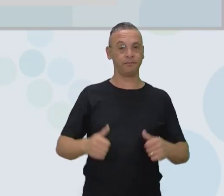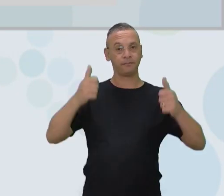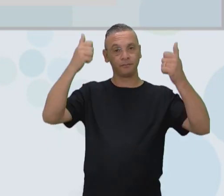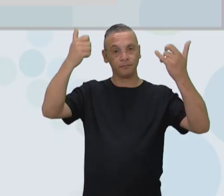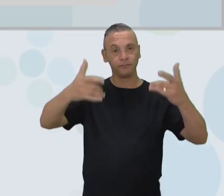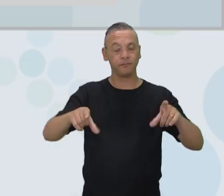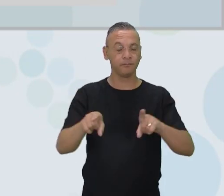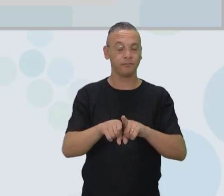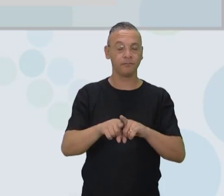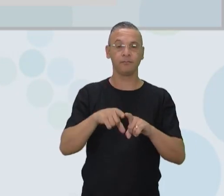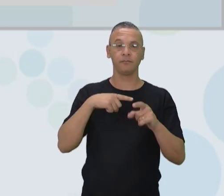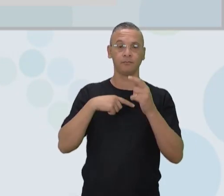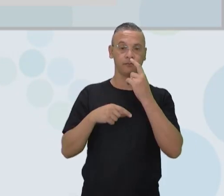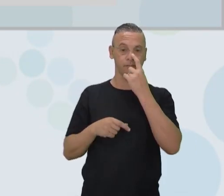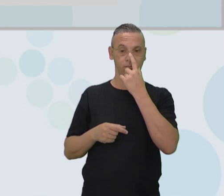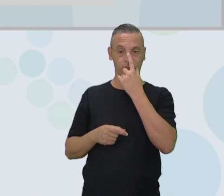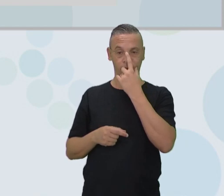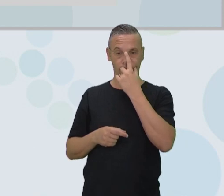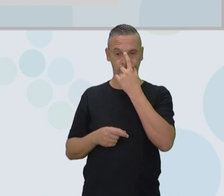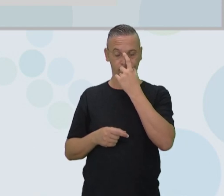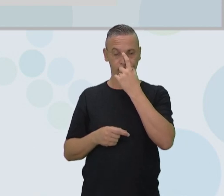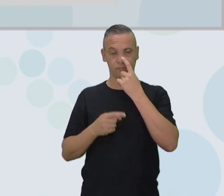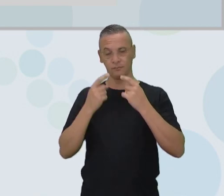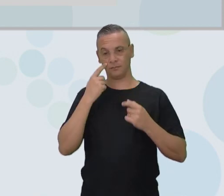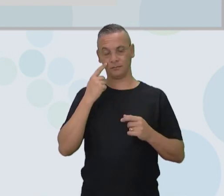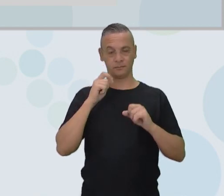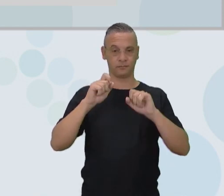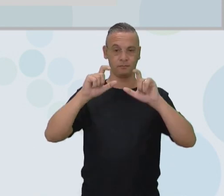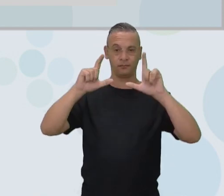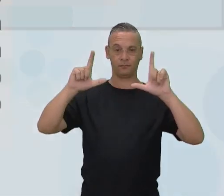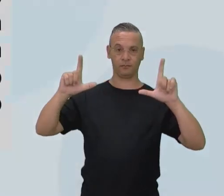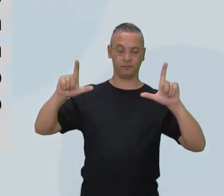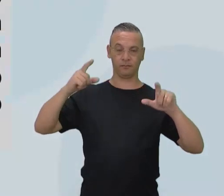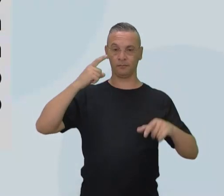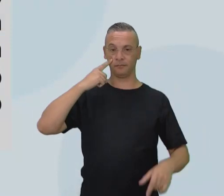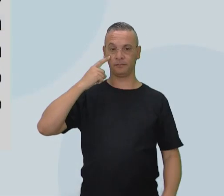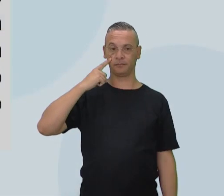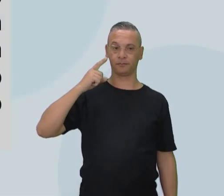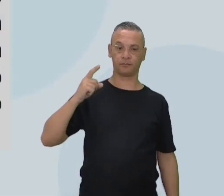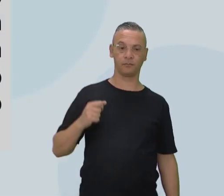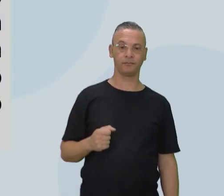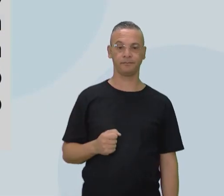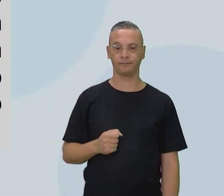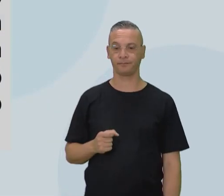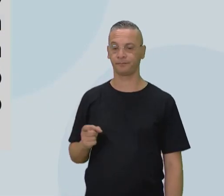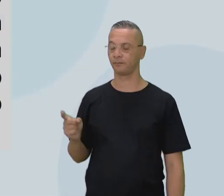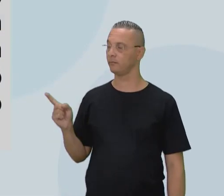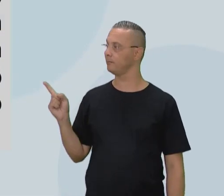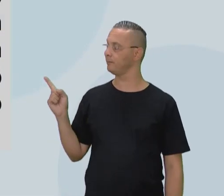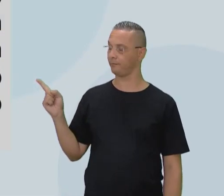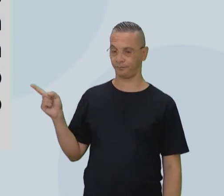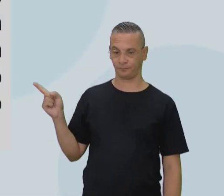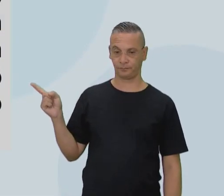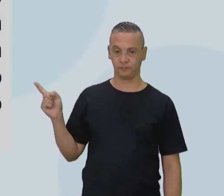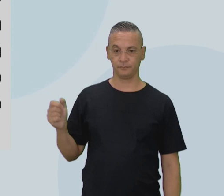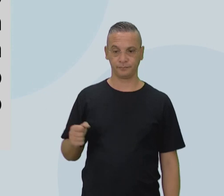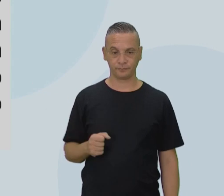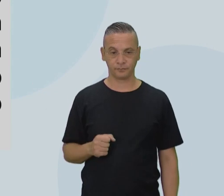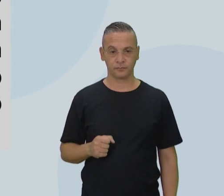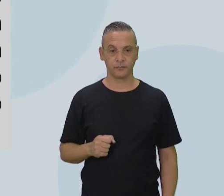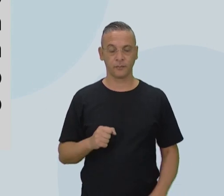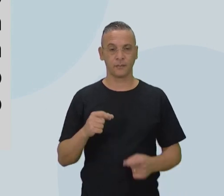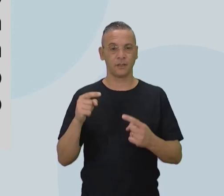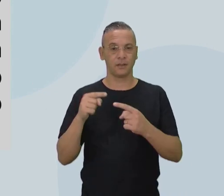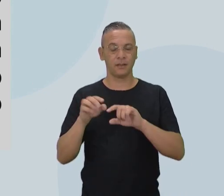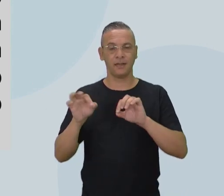citar também aí agora, olha só como que é legal, pode pôr na tela inteira para eles, essa parte que eu acho interessante. O segundo parágrafo aí, ó, porém alguém como